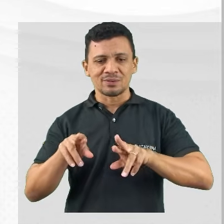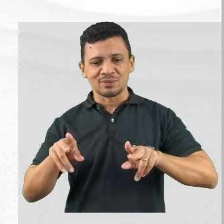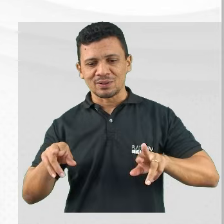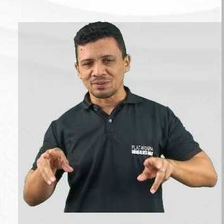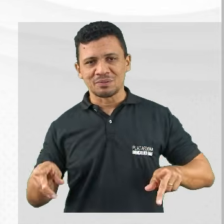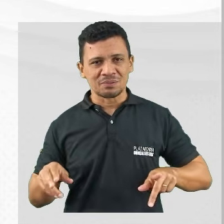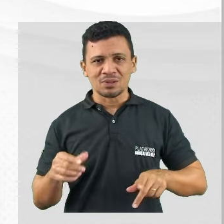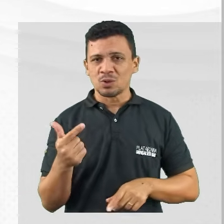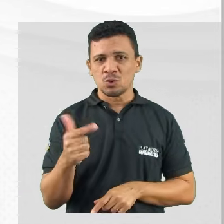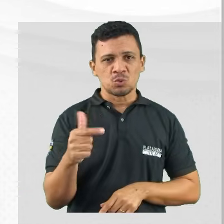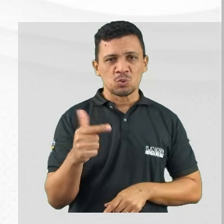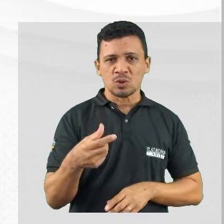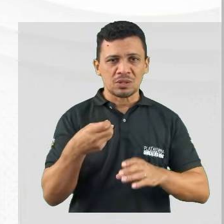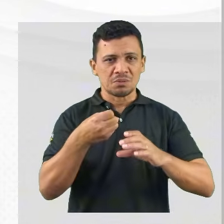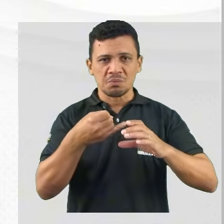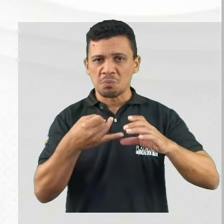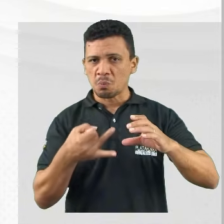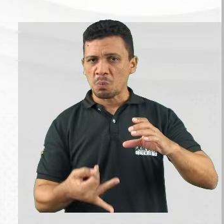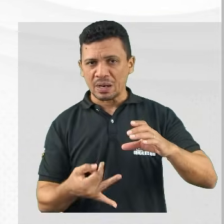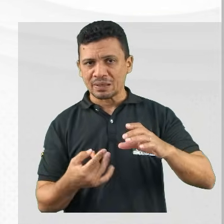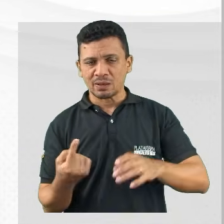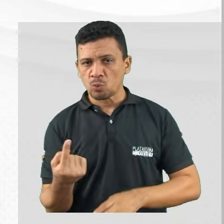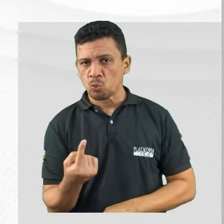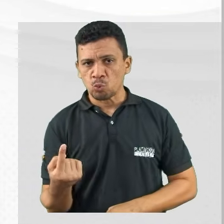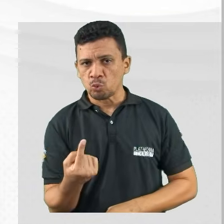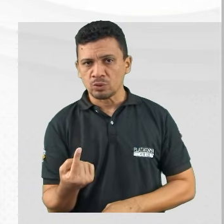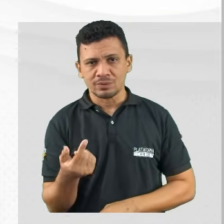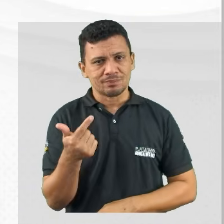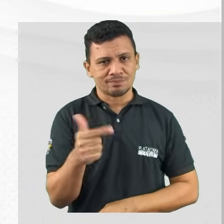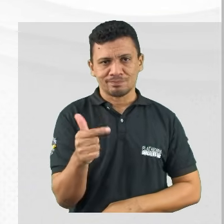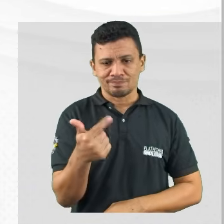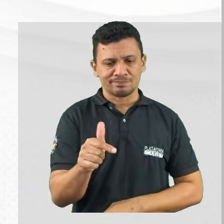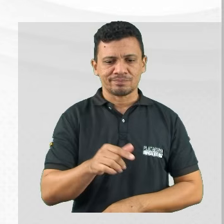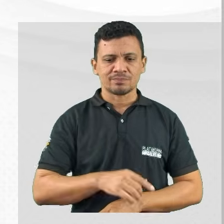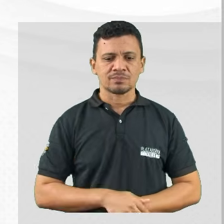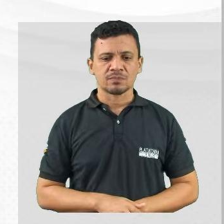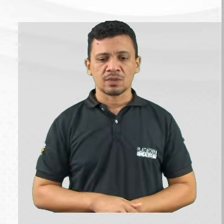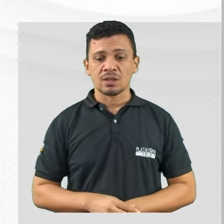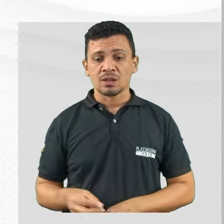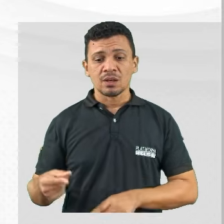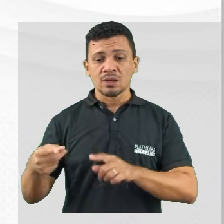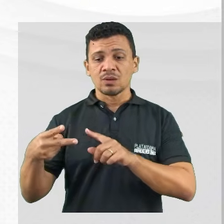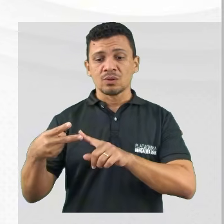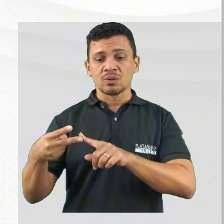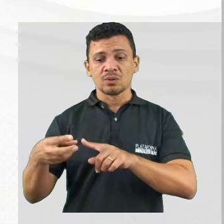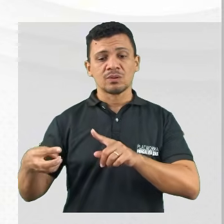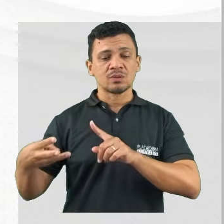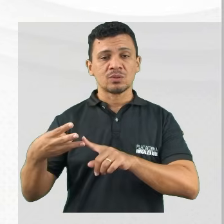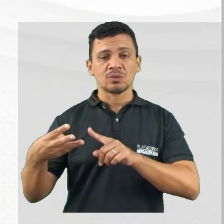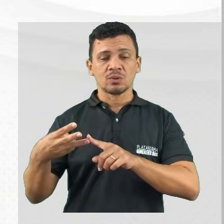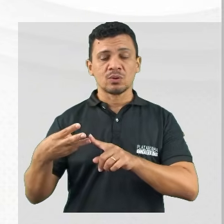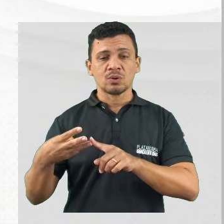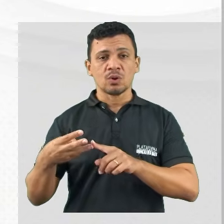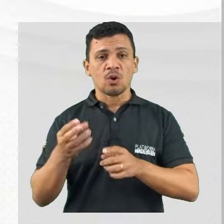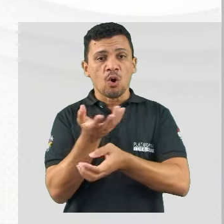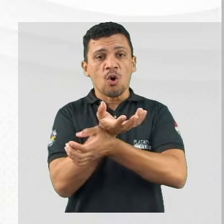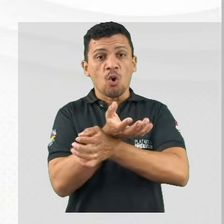deformado, ele não tem uma característica bem específica. E por último nós teremos os ossos